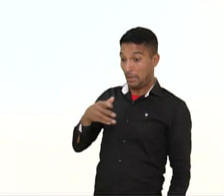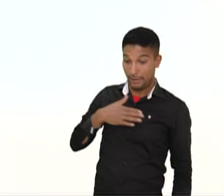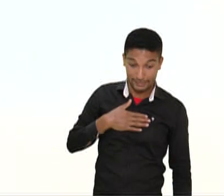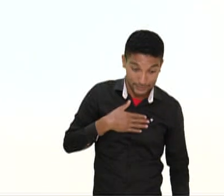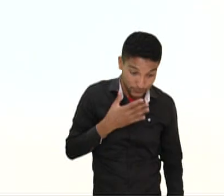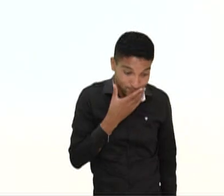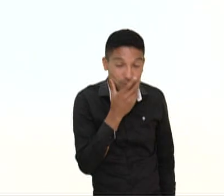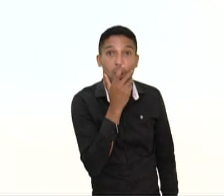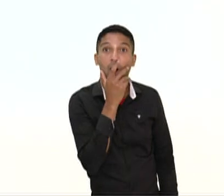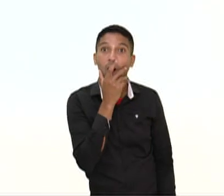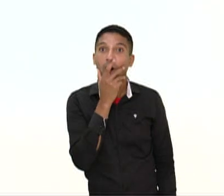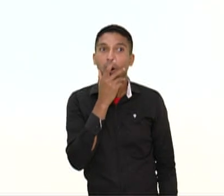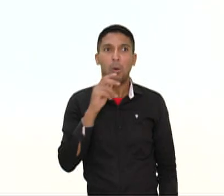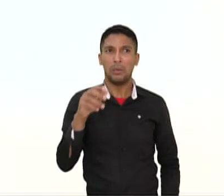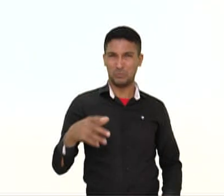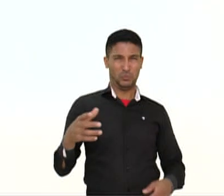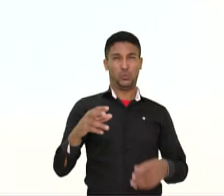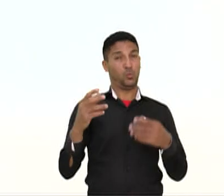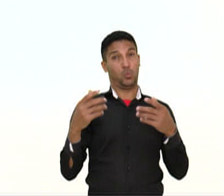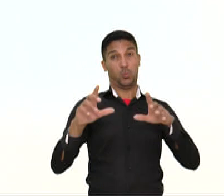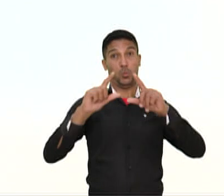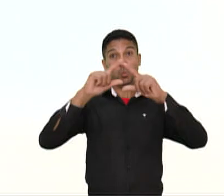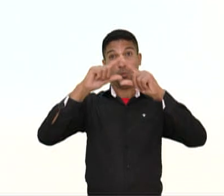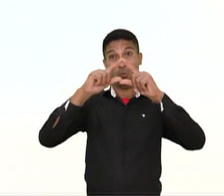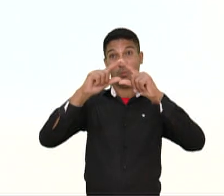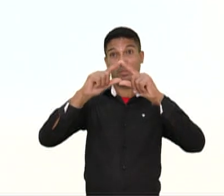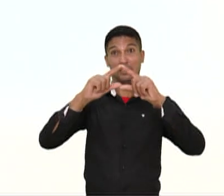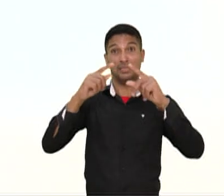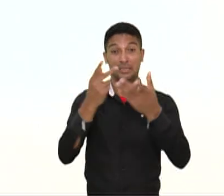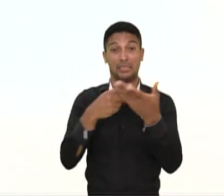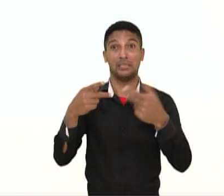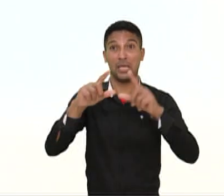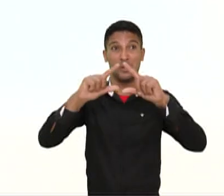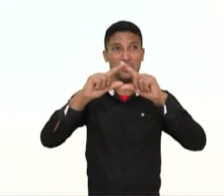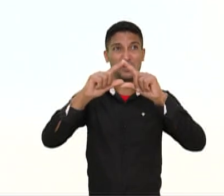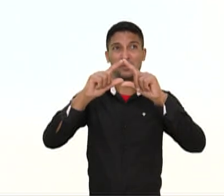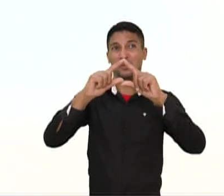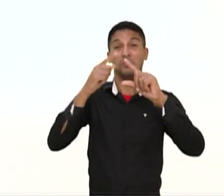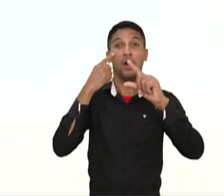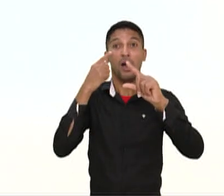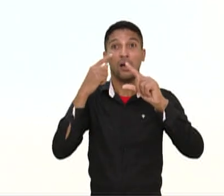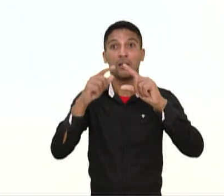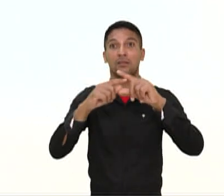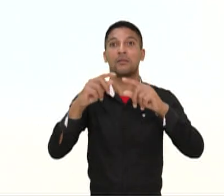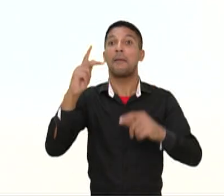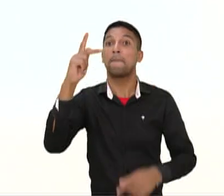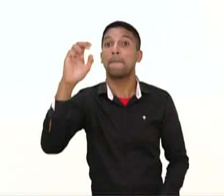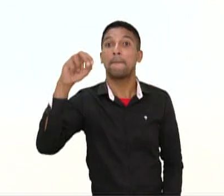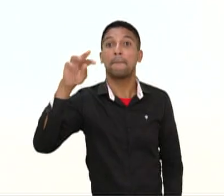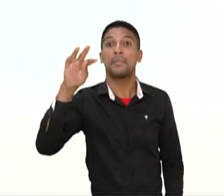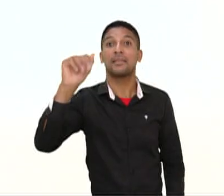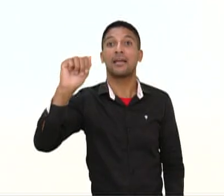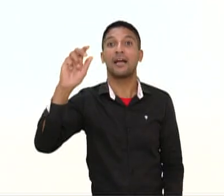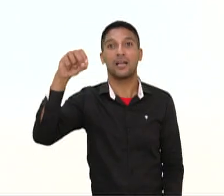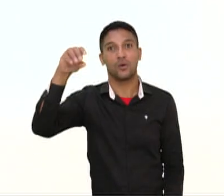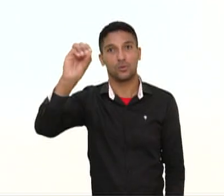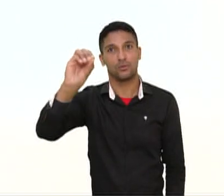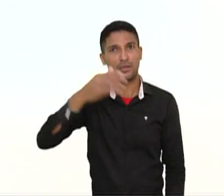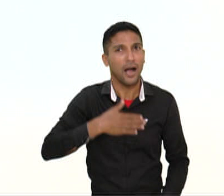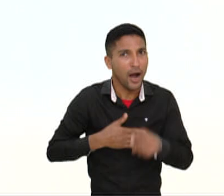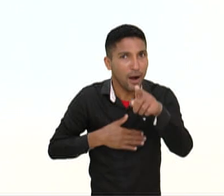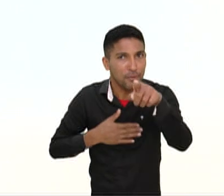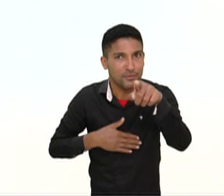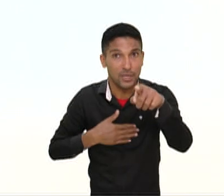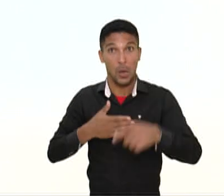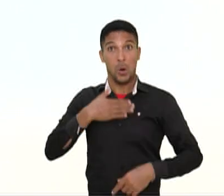desenho cabeludo. Calma, respira. Eu coloquei um pentágono aqui para ficar uma figura diferente de